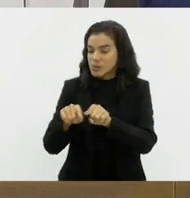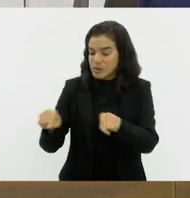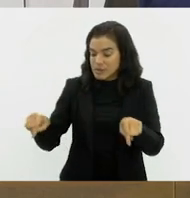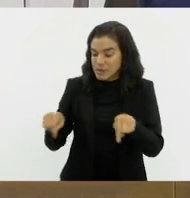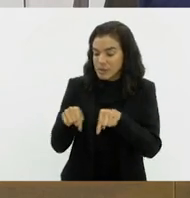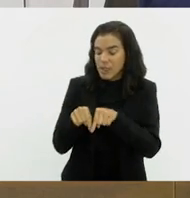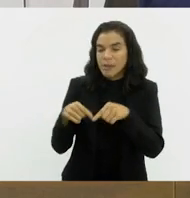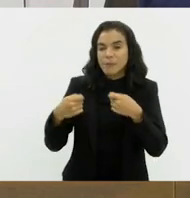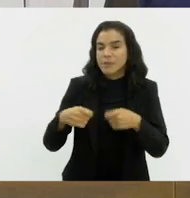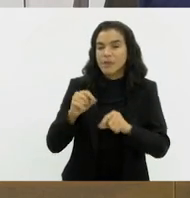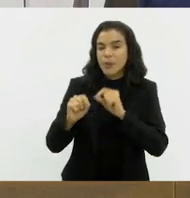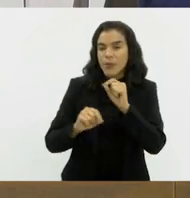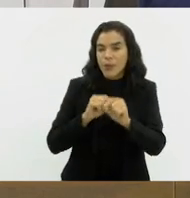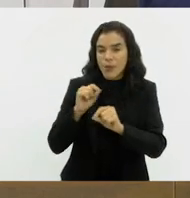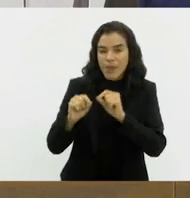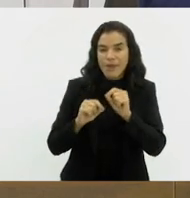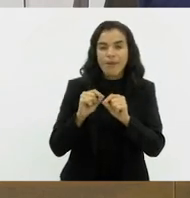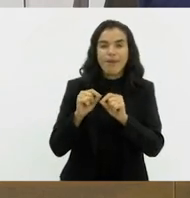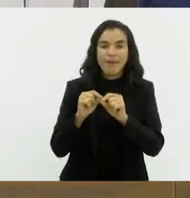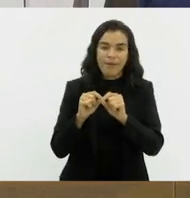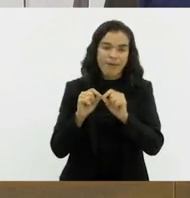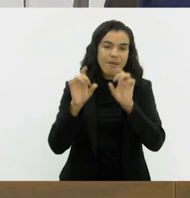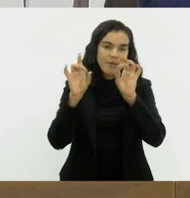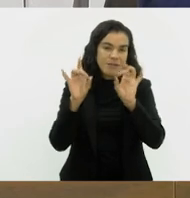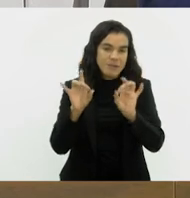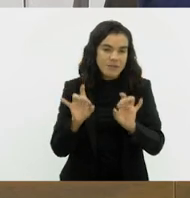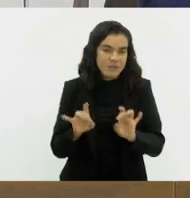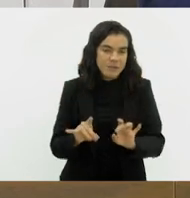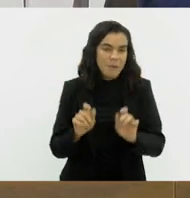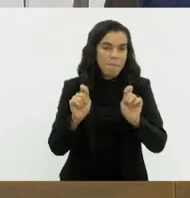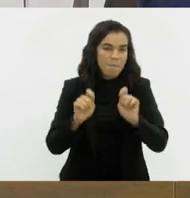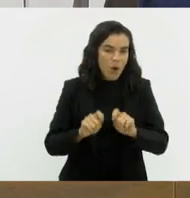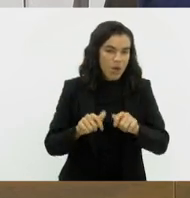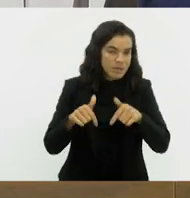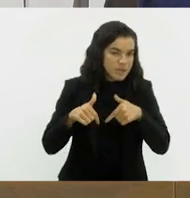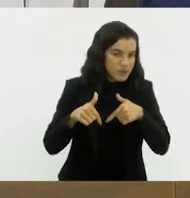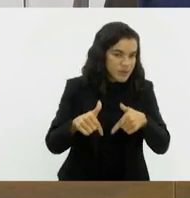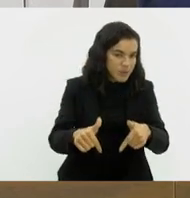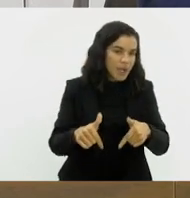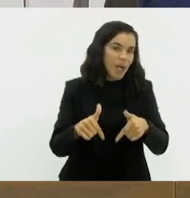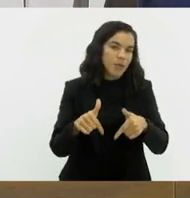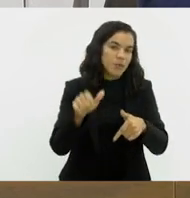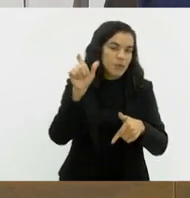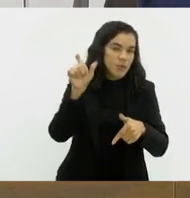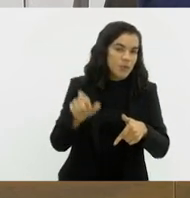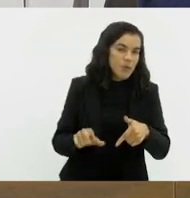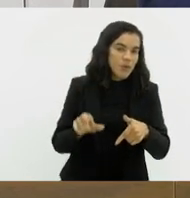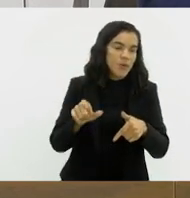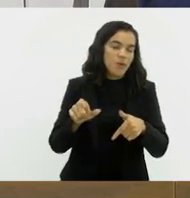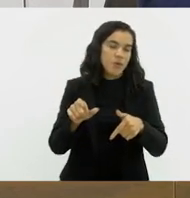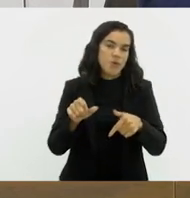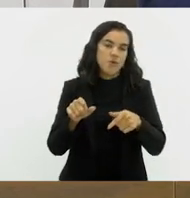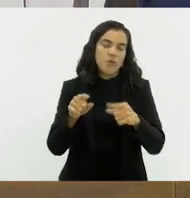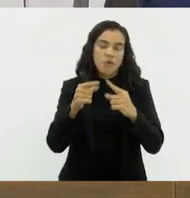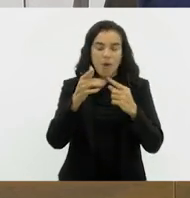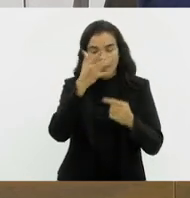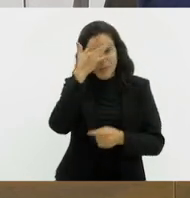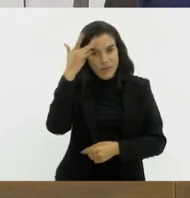que precisa de um serviço especializado, o que pode ser executado por um preso. São coisas que é